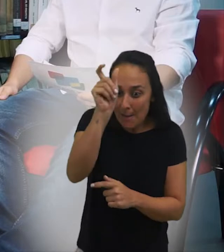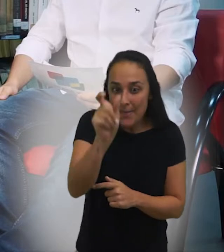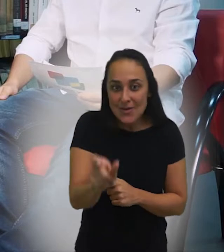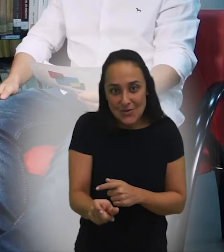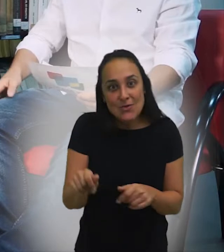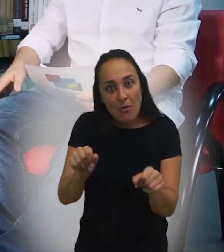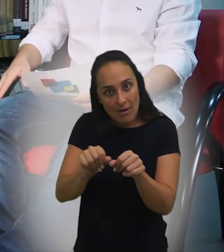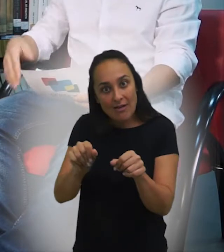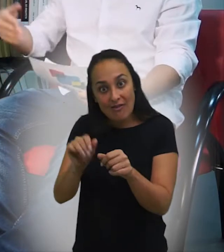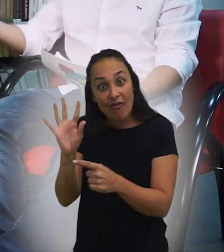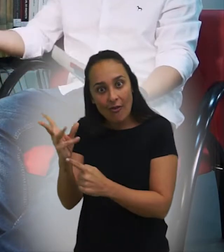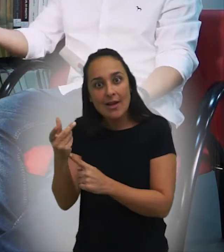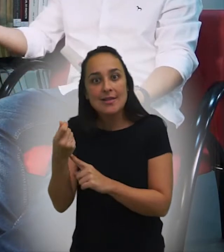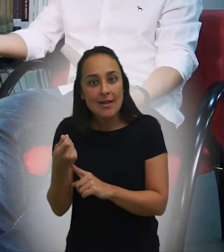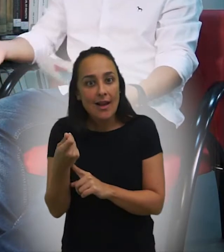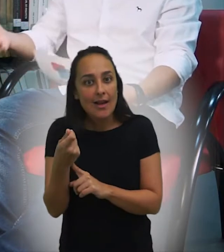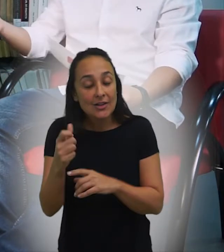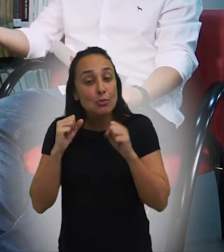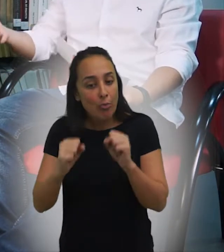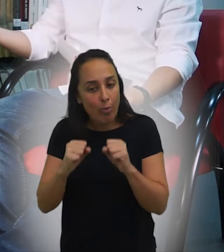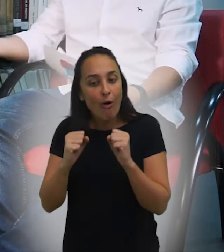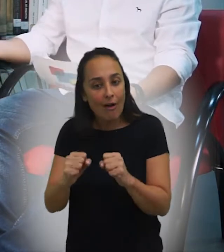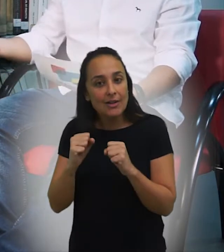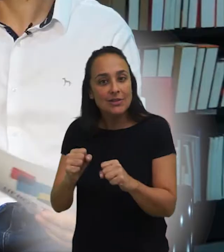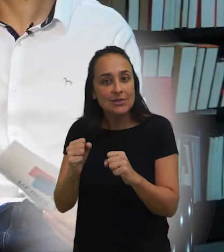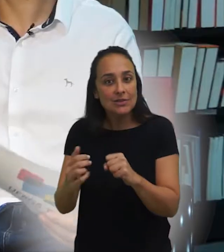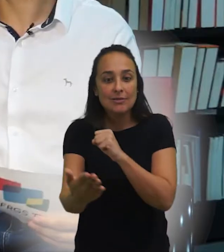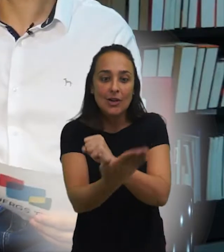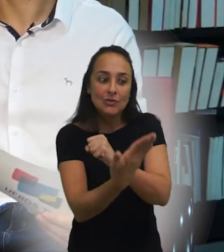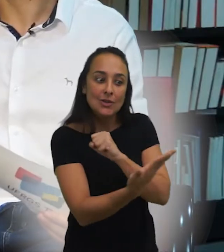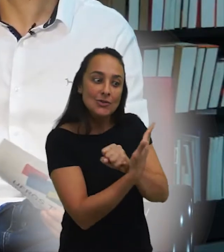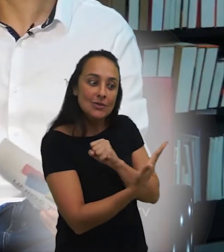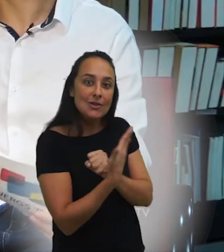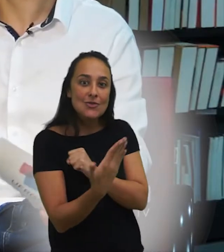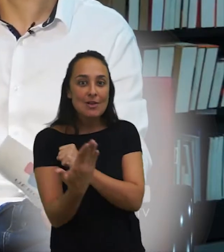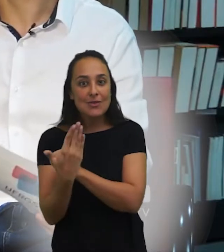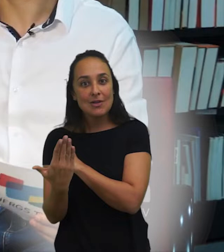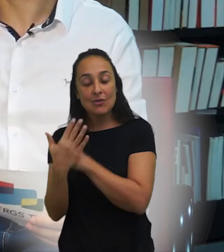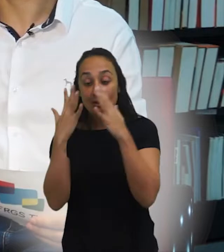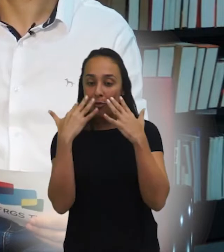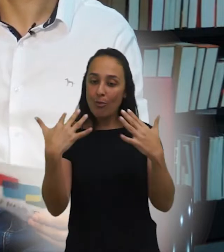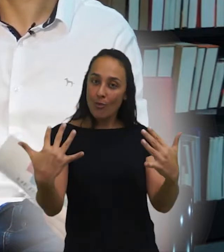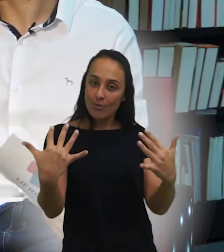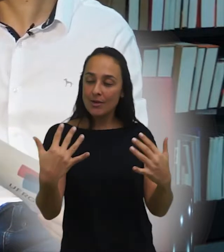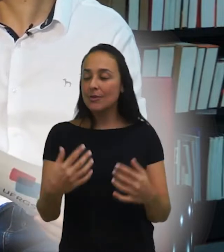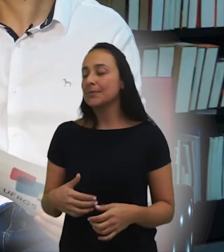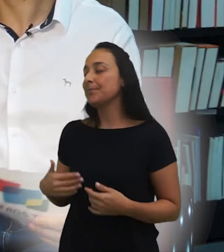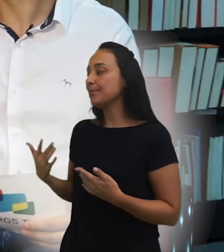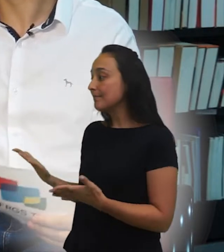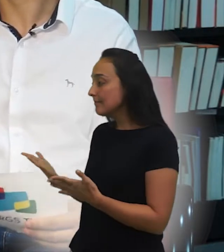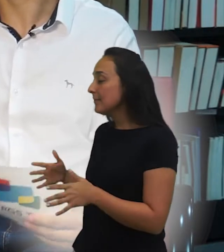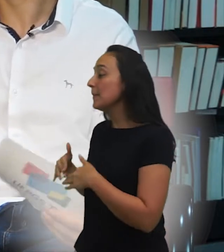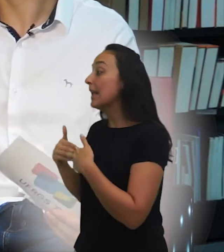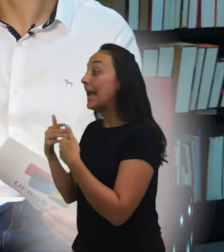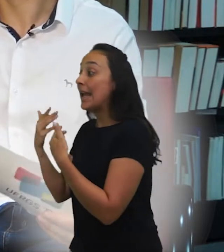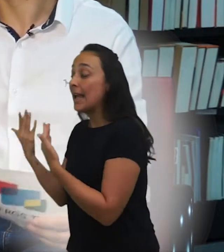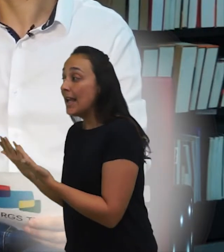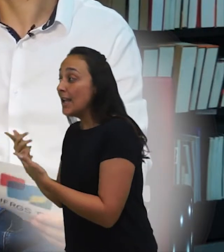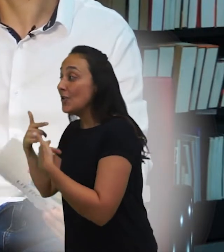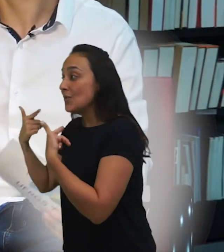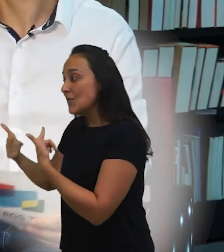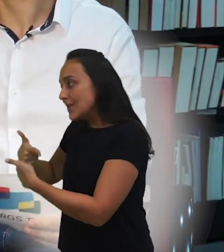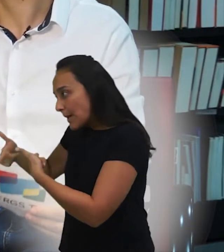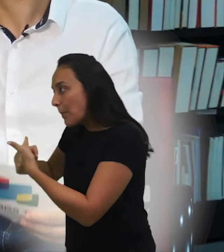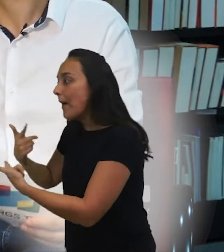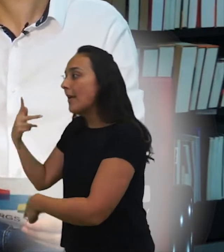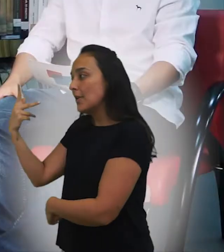usuários, digamos. Sim. E entre os trabalhos realizados pela professora, livros, obras, projetos, pesquisas, quais a senhora destacaria como